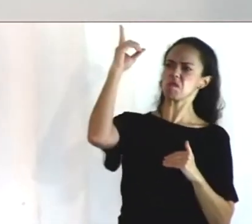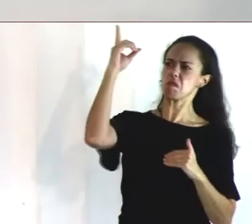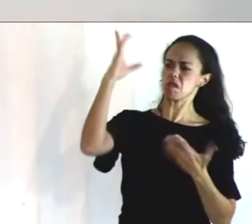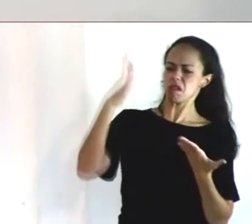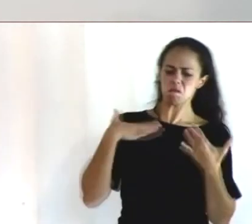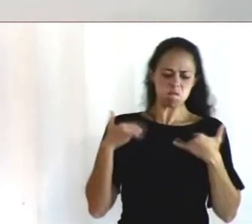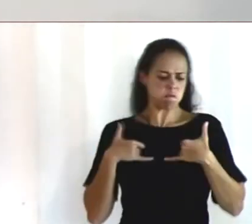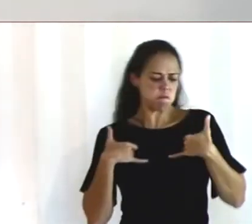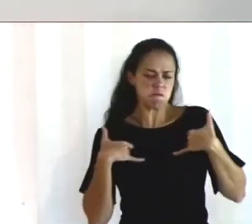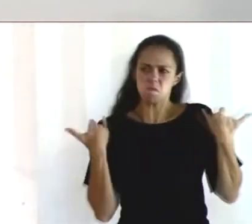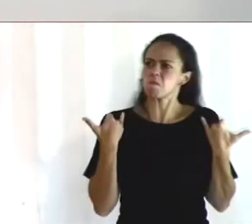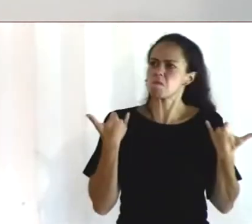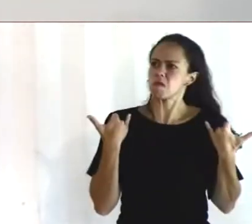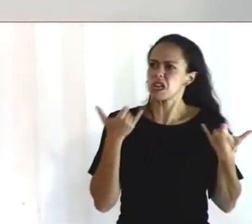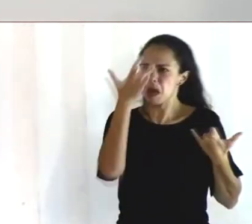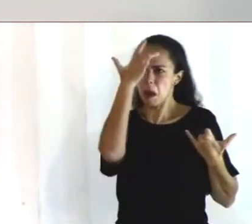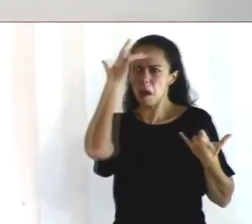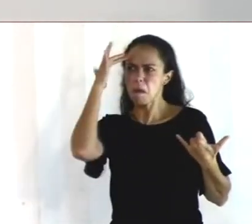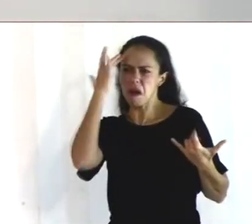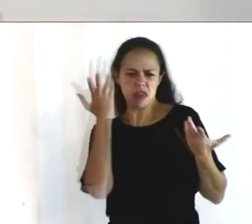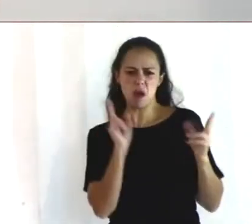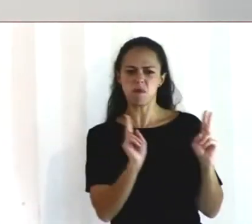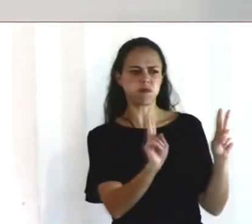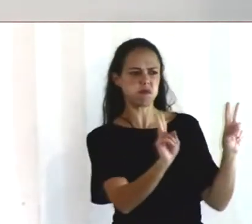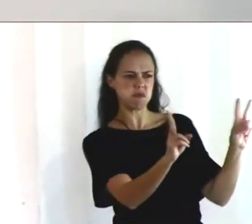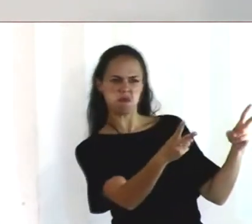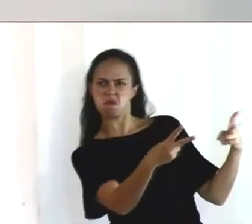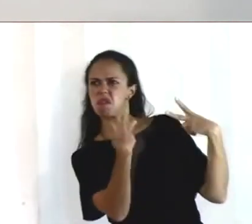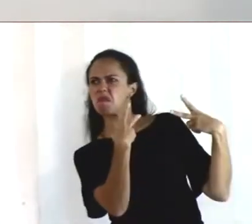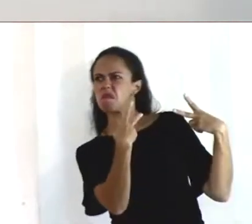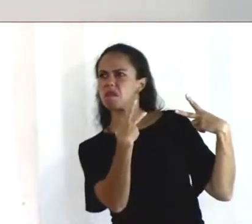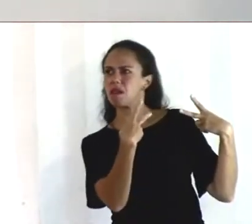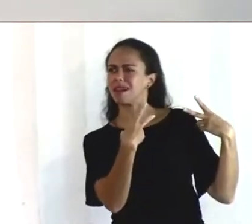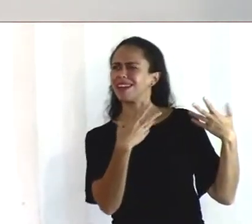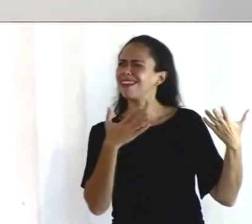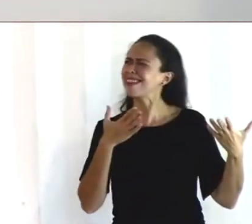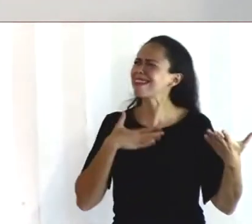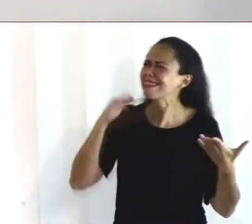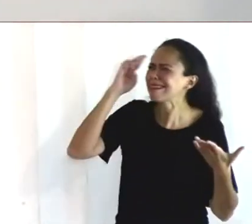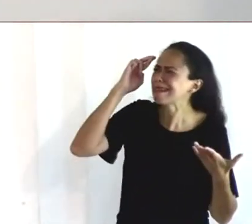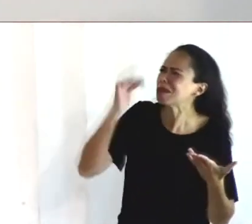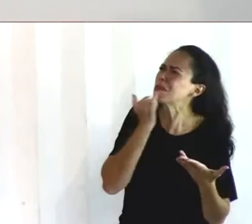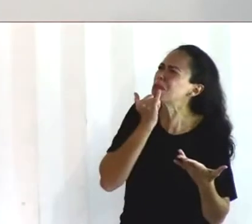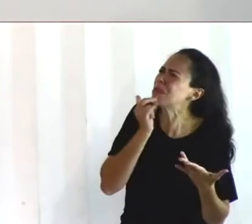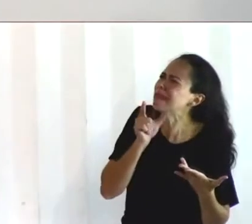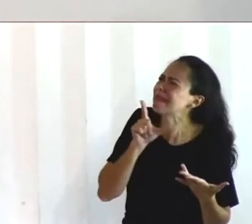fazer as coisas para mim? Senhor, o que me levou a esse estado de morte?